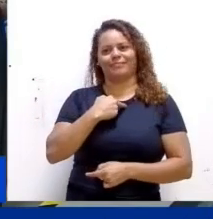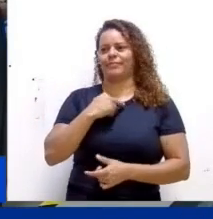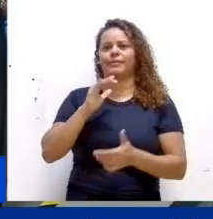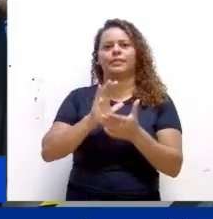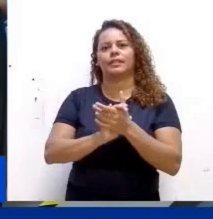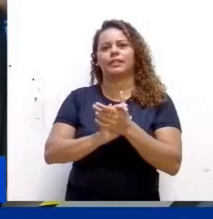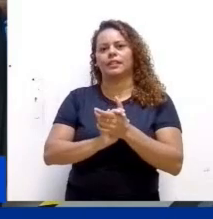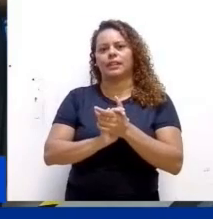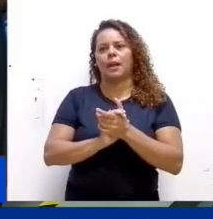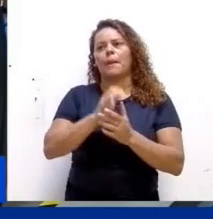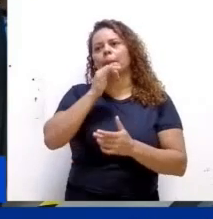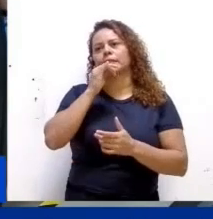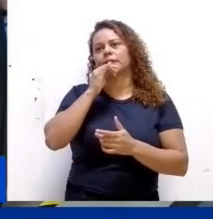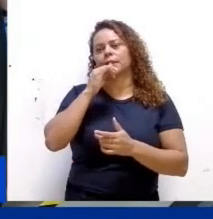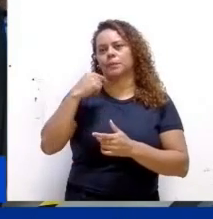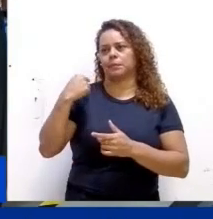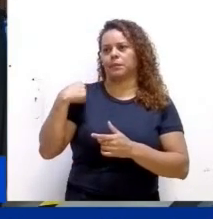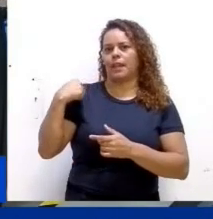Quem vem da gente.